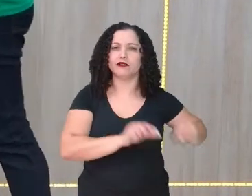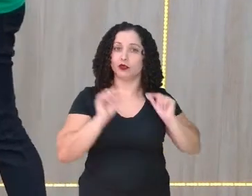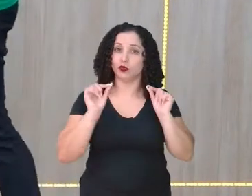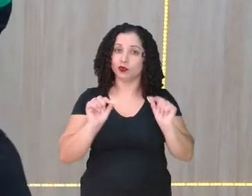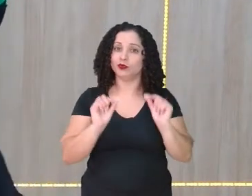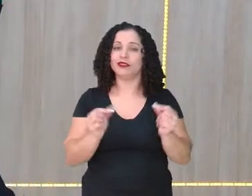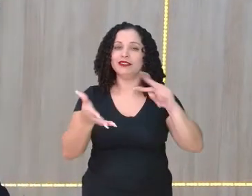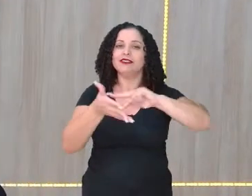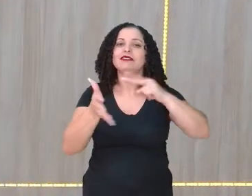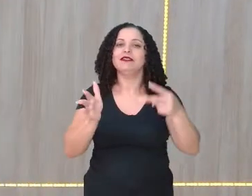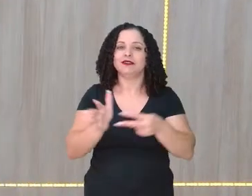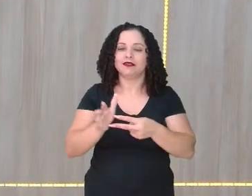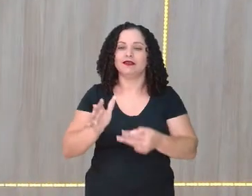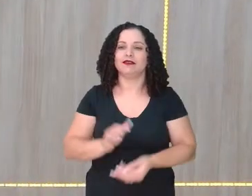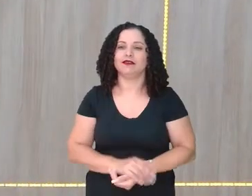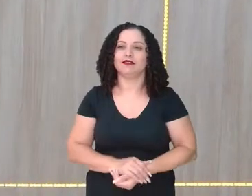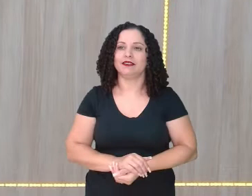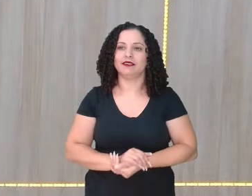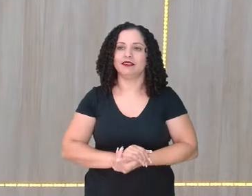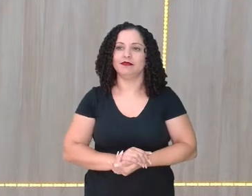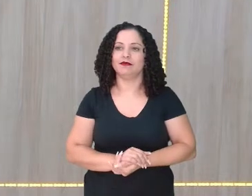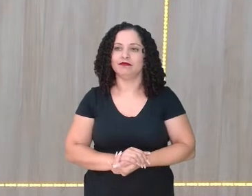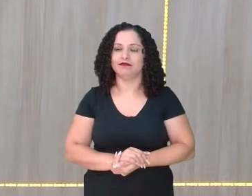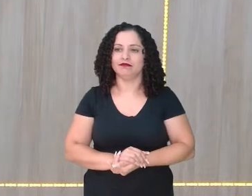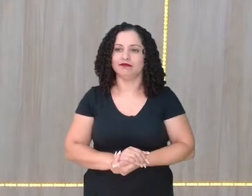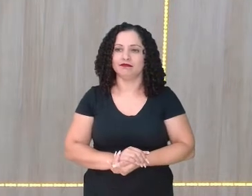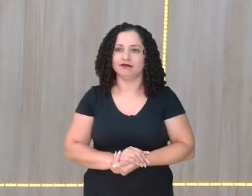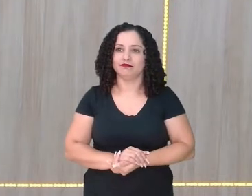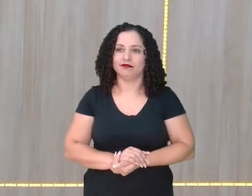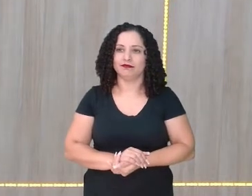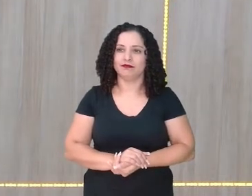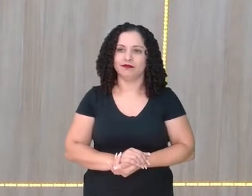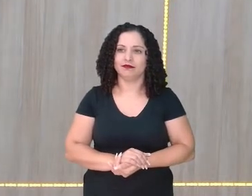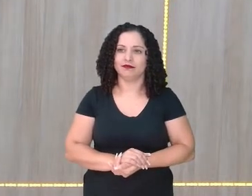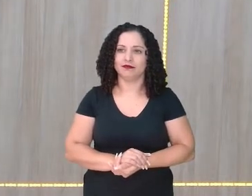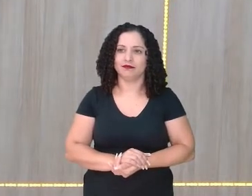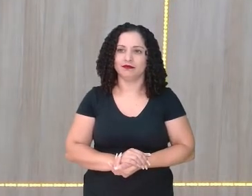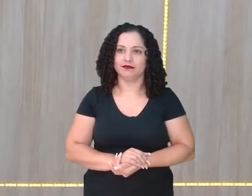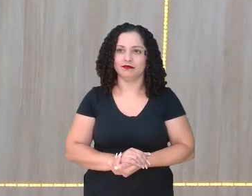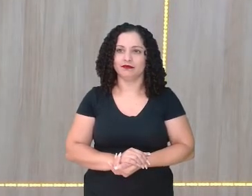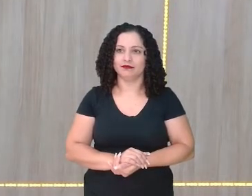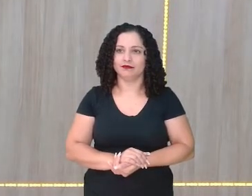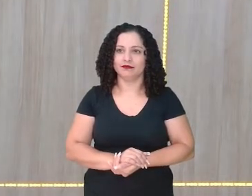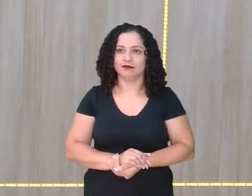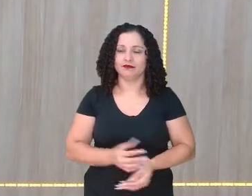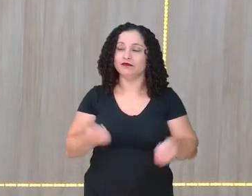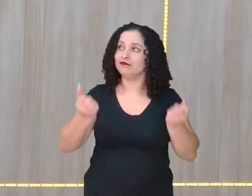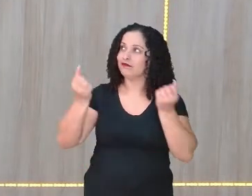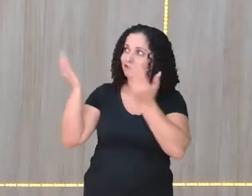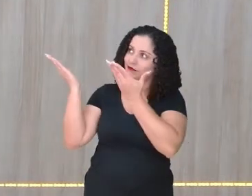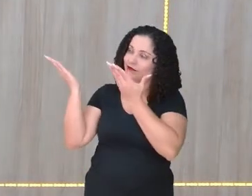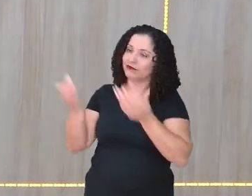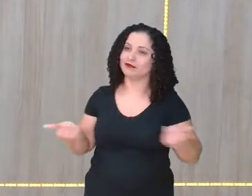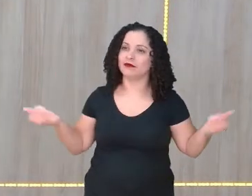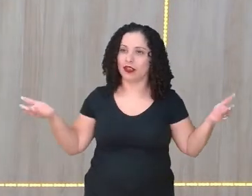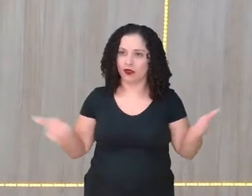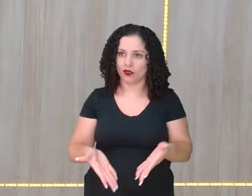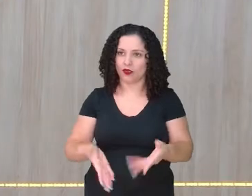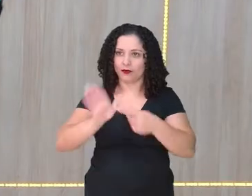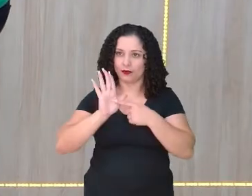certo aqui, tá certo? Então vamos lá. A princípio, o how destrinchado, somente ele a partir de agora. Vamos